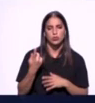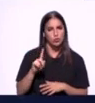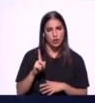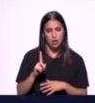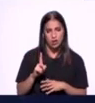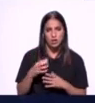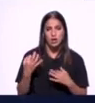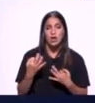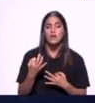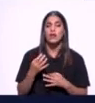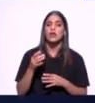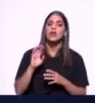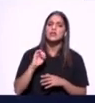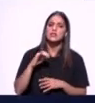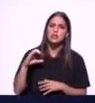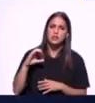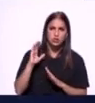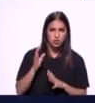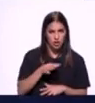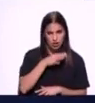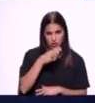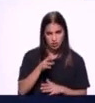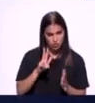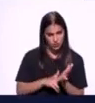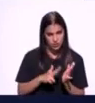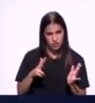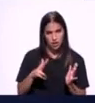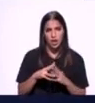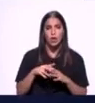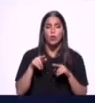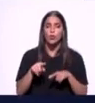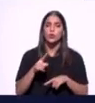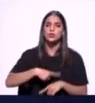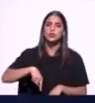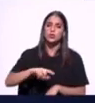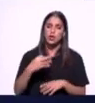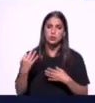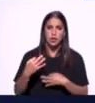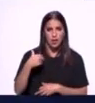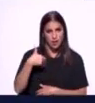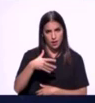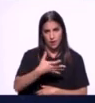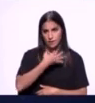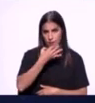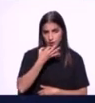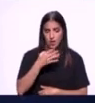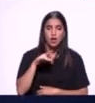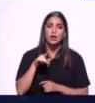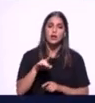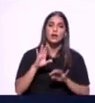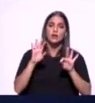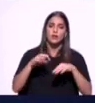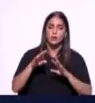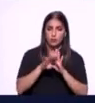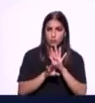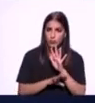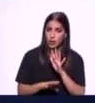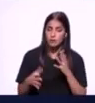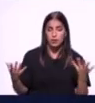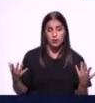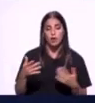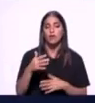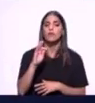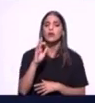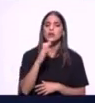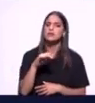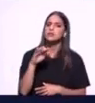acabar, a SIC já anunciou oficialmente, e é por isso que também hoje vamos comentar isto aqui, sobre este final de programas, e Francisco, é